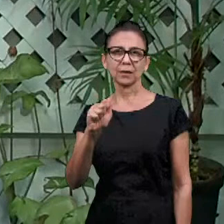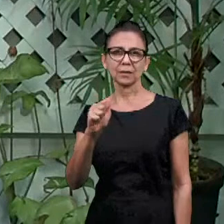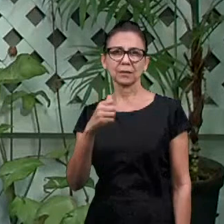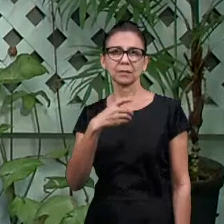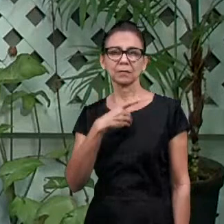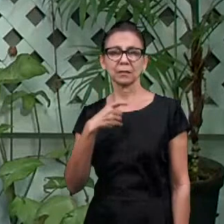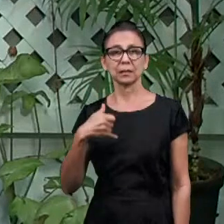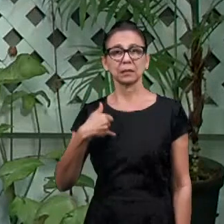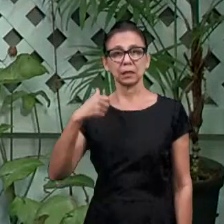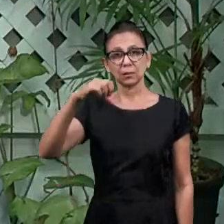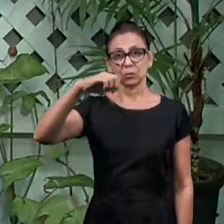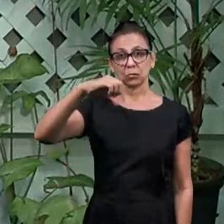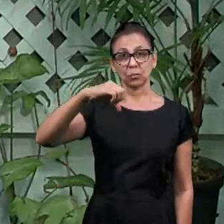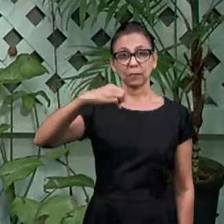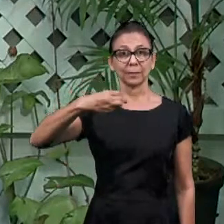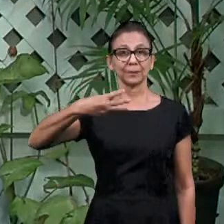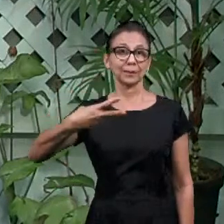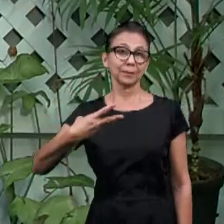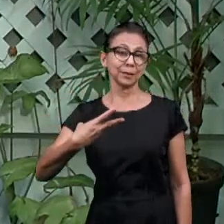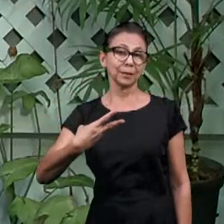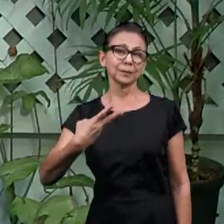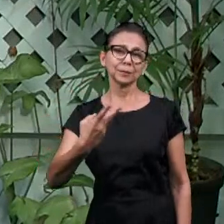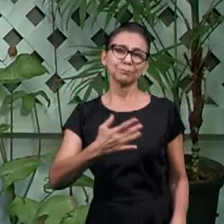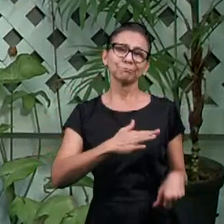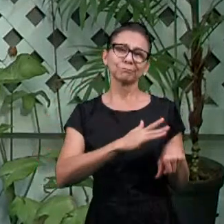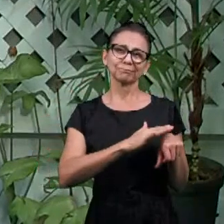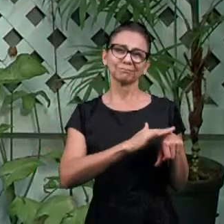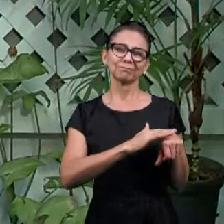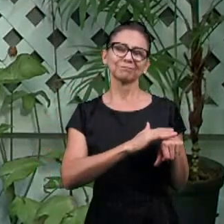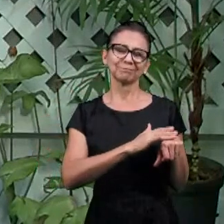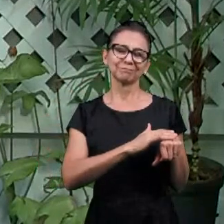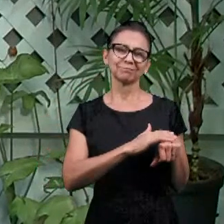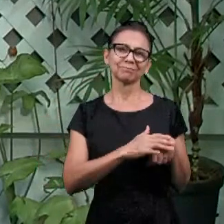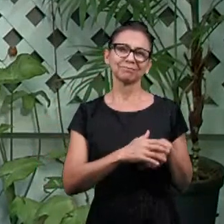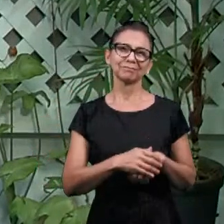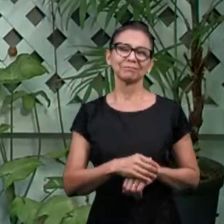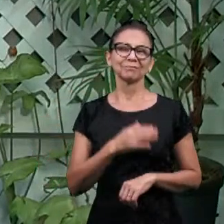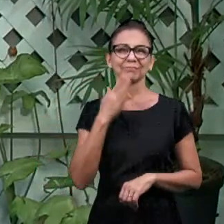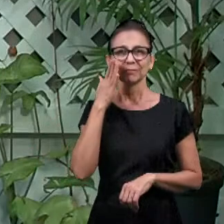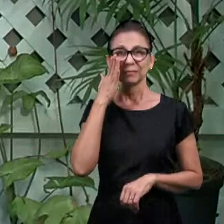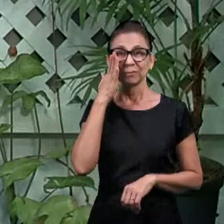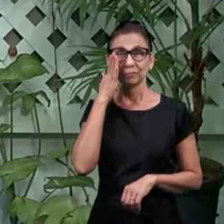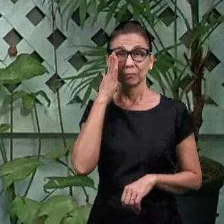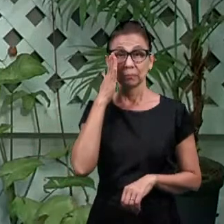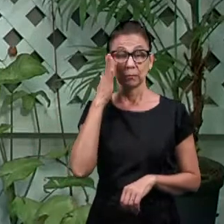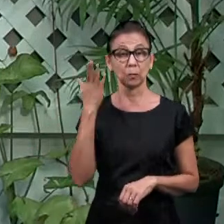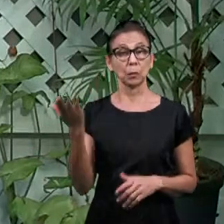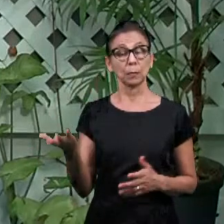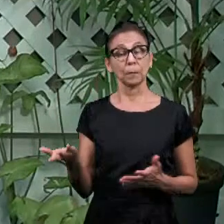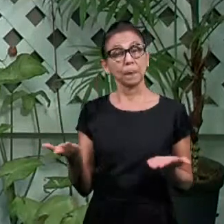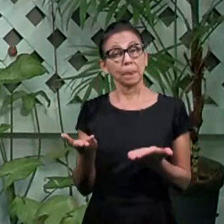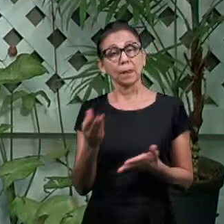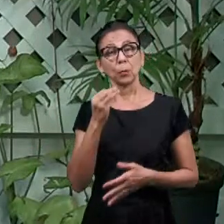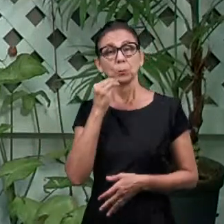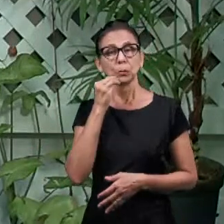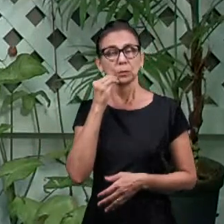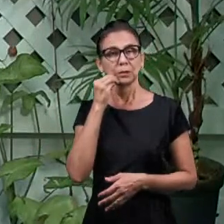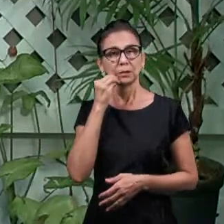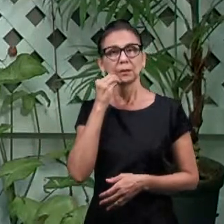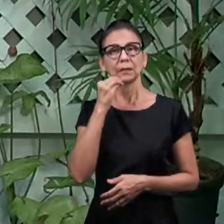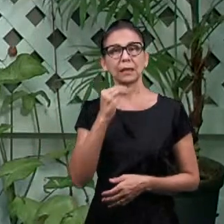93 anos, ele está com 93 anos. E não seria uma grande oportunidade